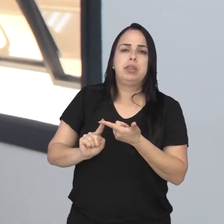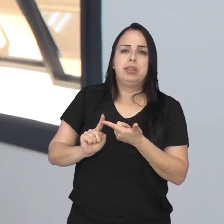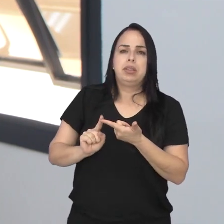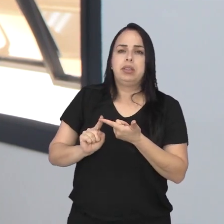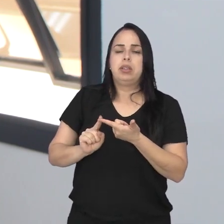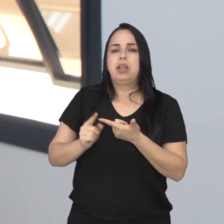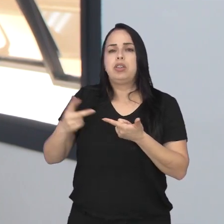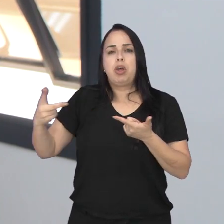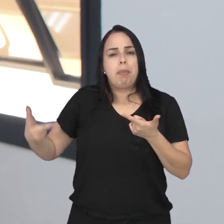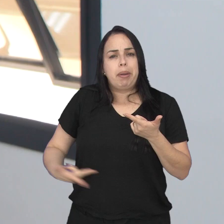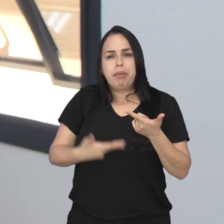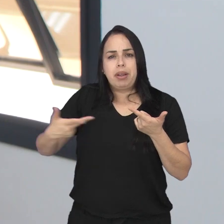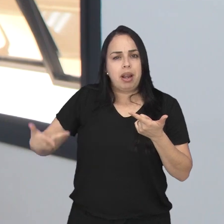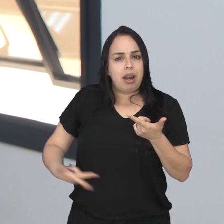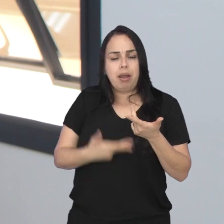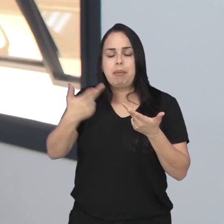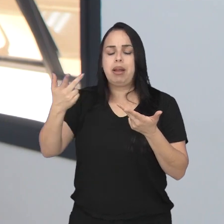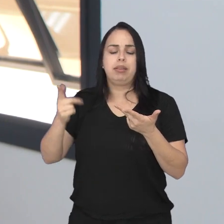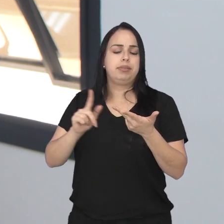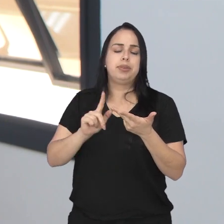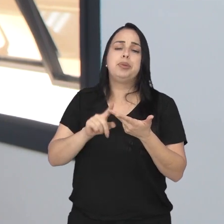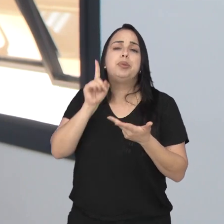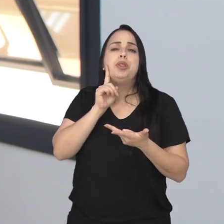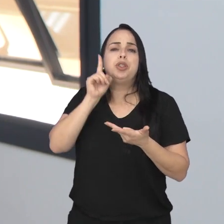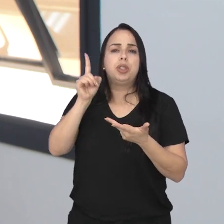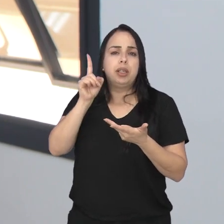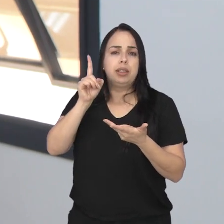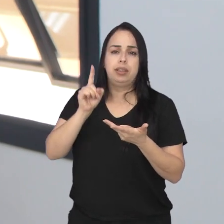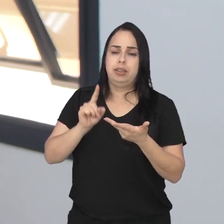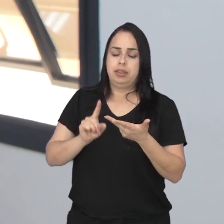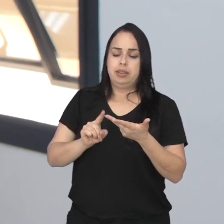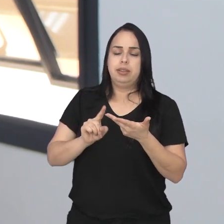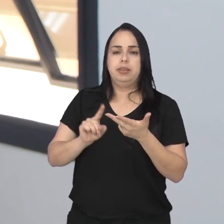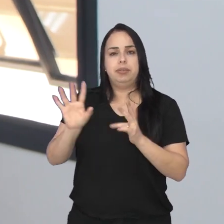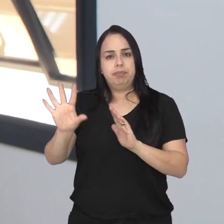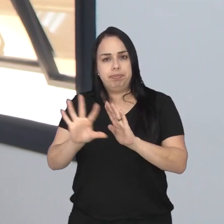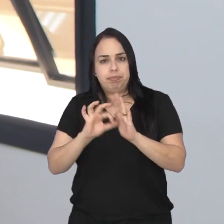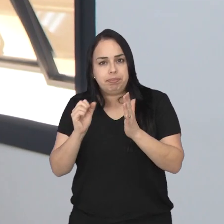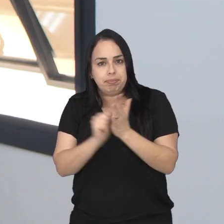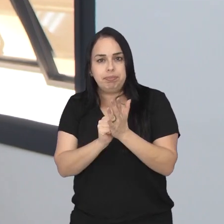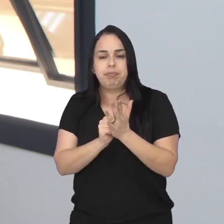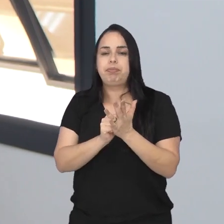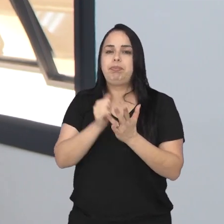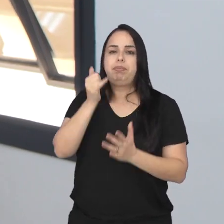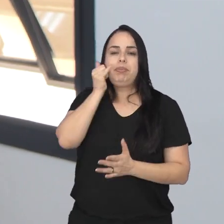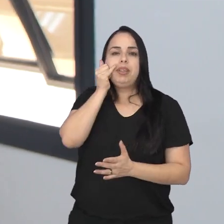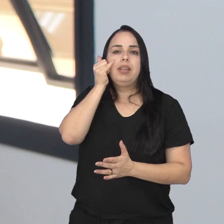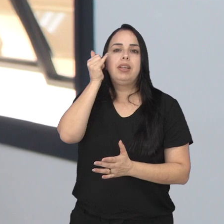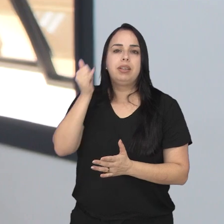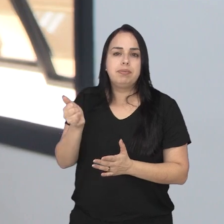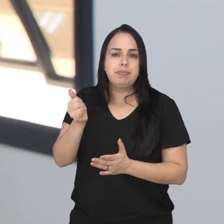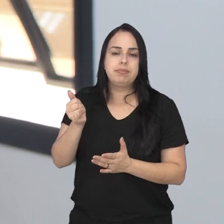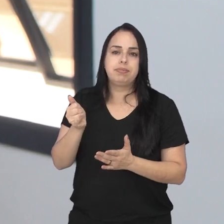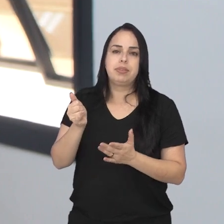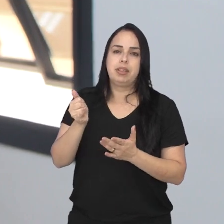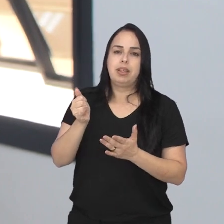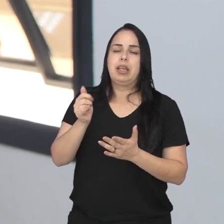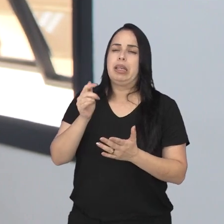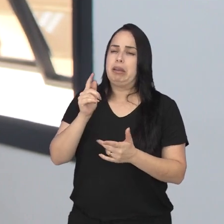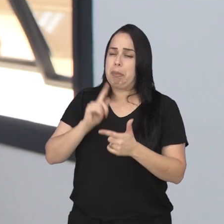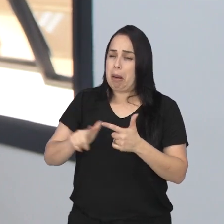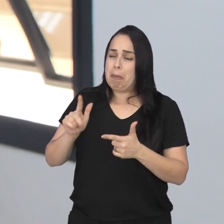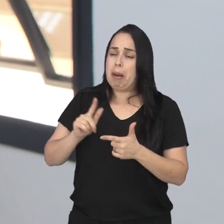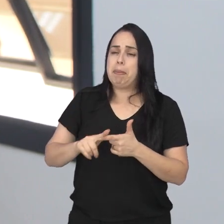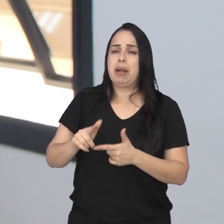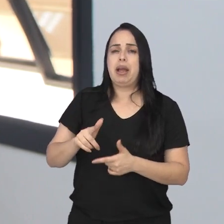medicamento andamento da cirurgias eletivas os agendamentos que tava vendo via telefone